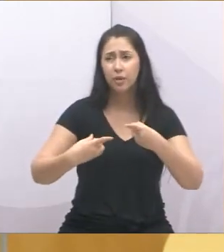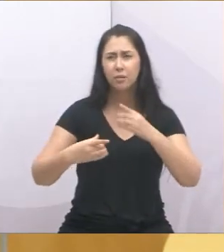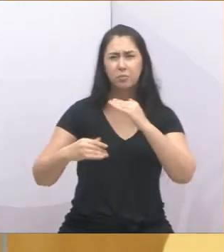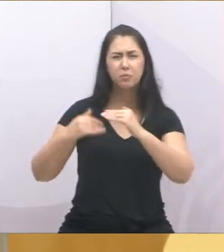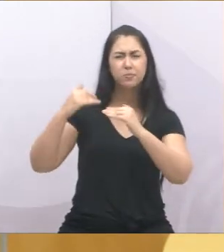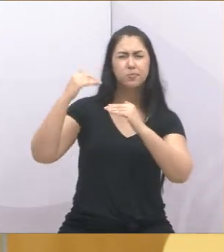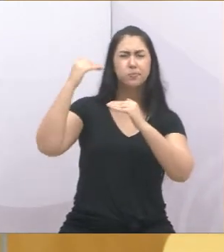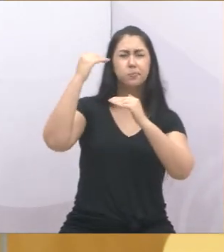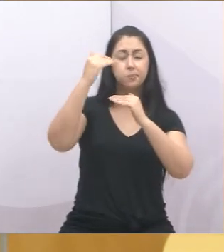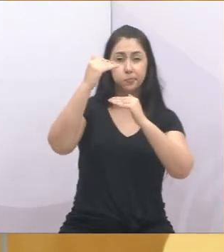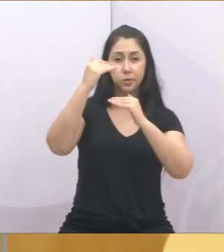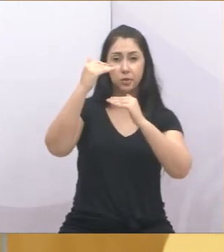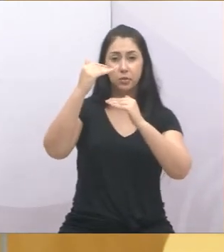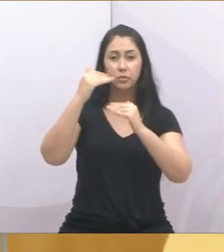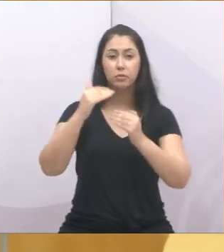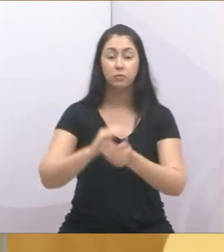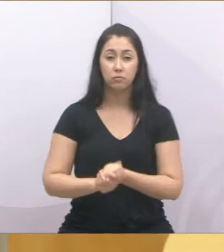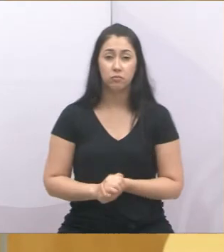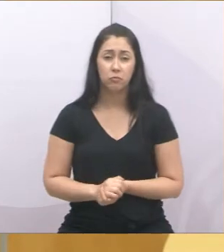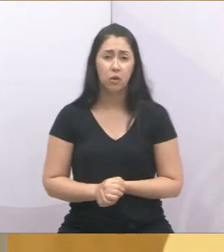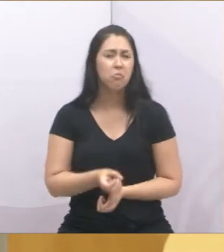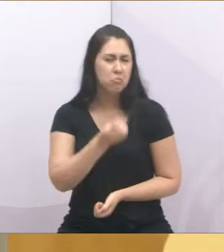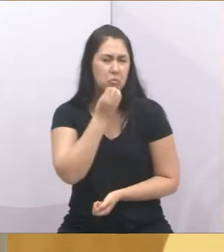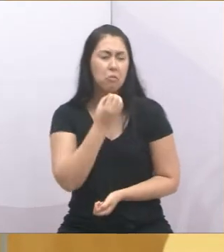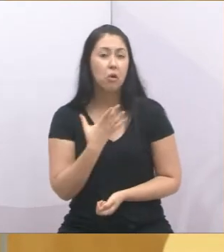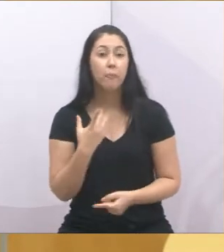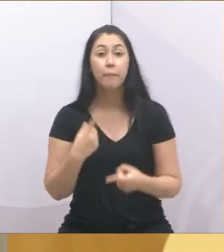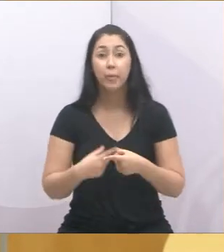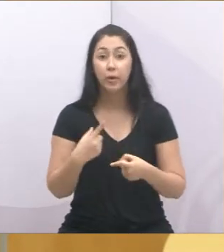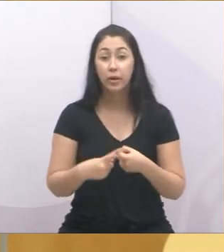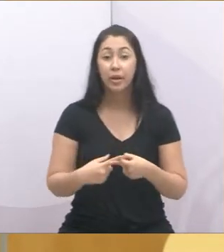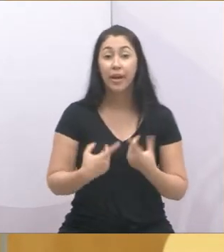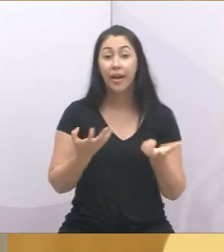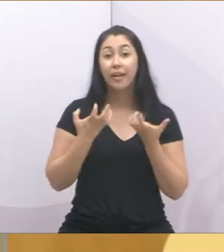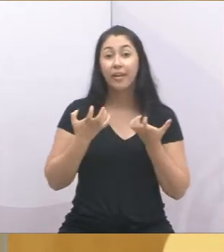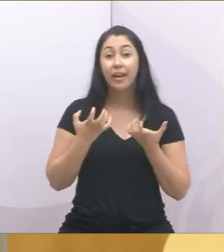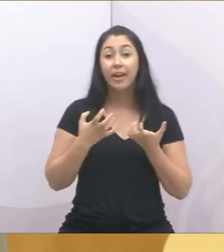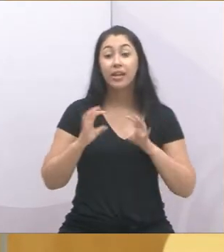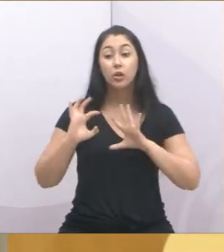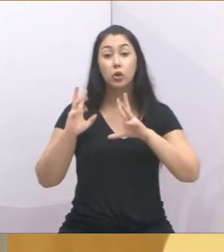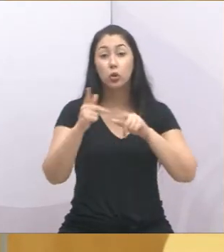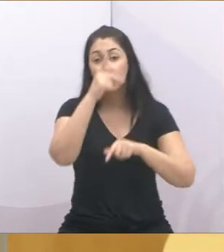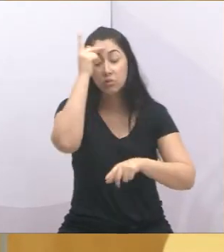altas da caridade, porque busca o bem comum.